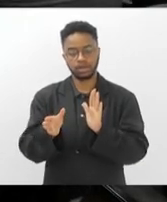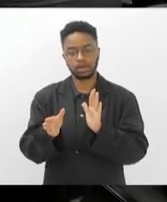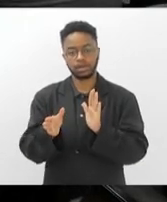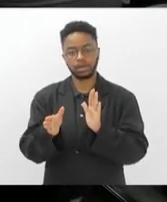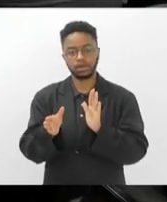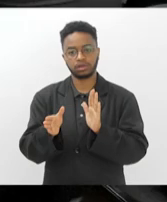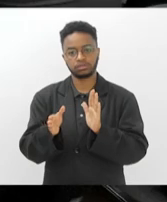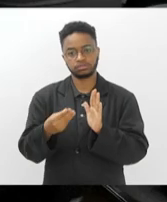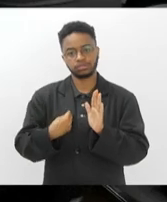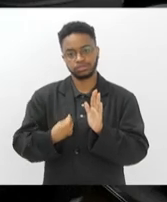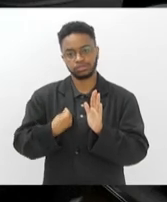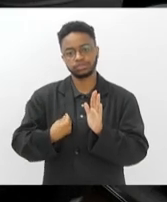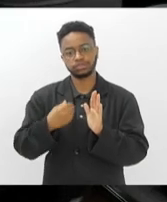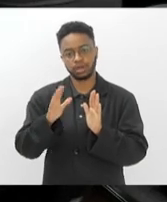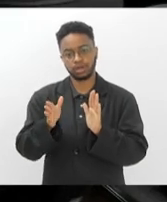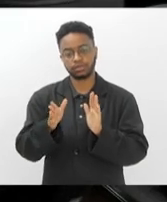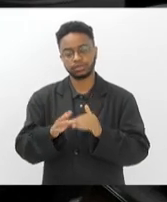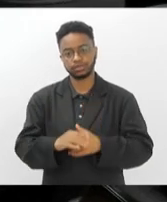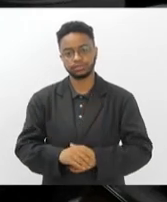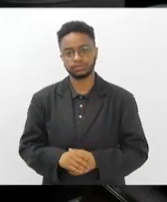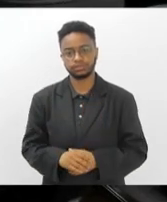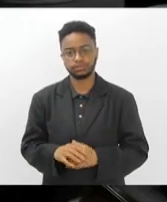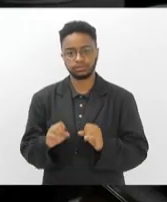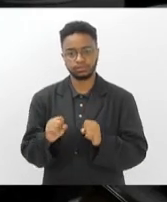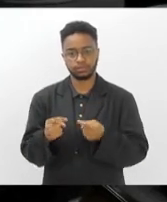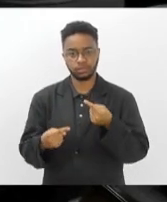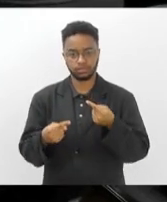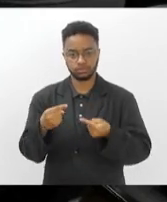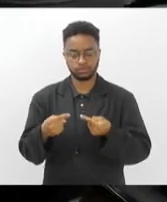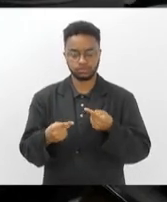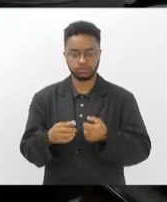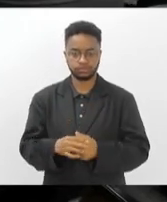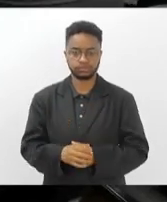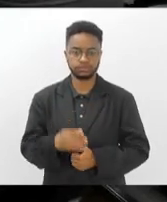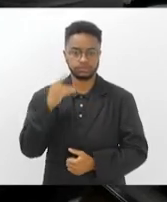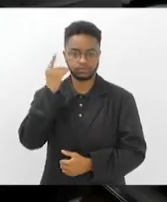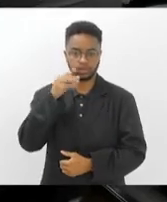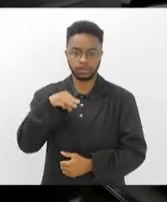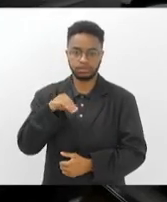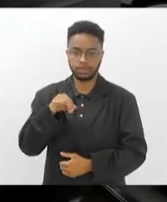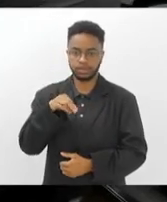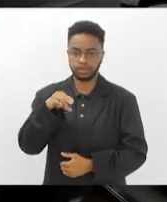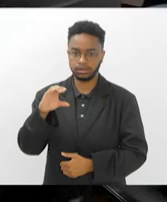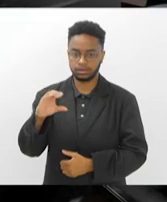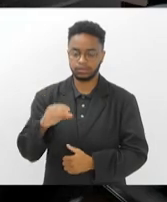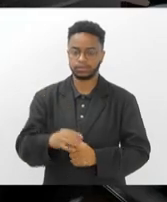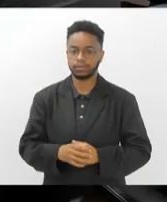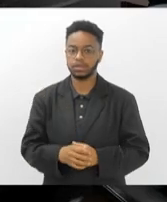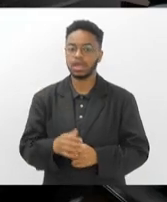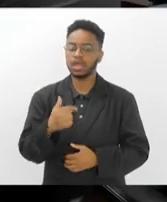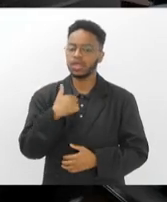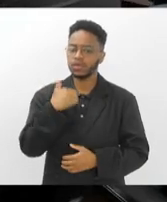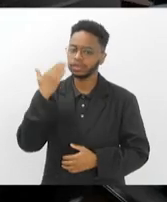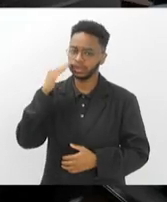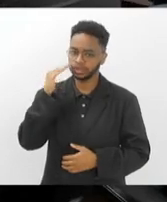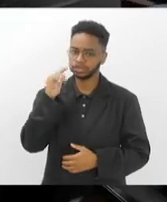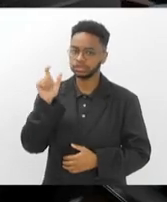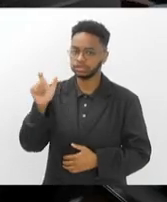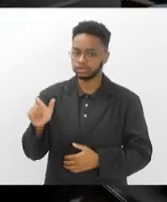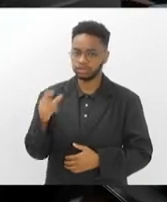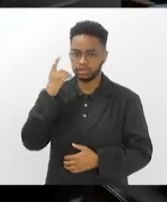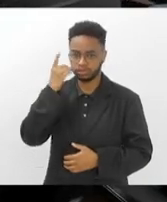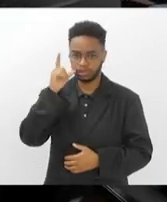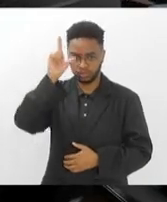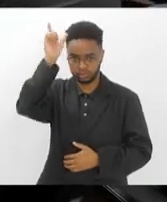já existente. Para discutir, presidente. Para discutir, deputado Carlos Mink. Entendi a explicação do deputado